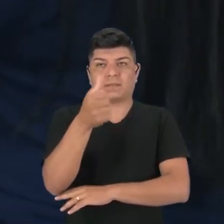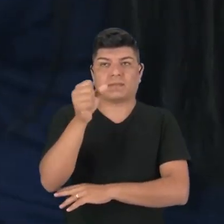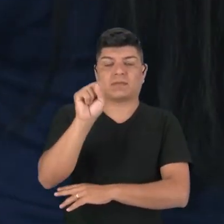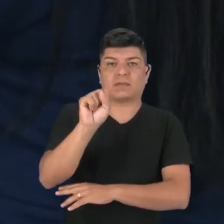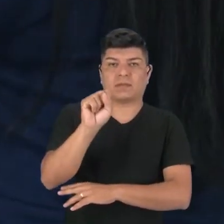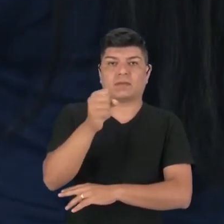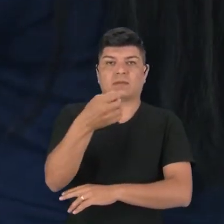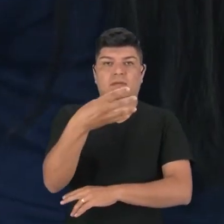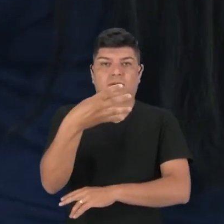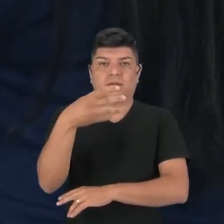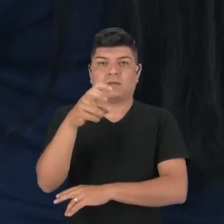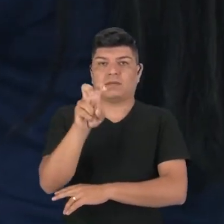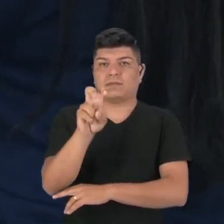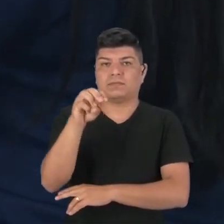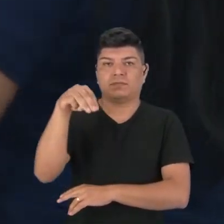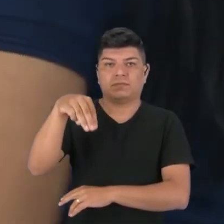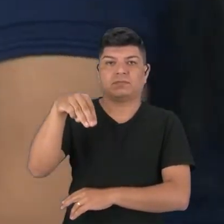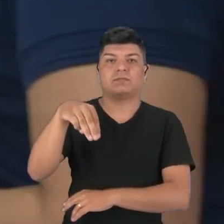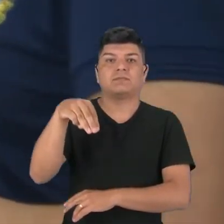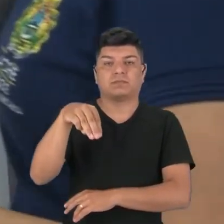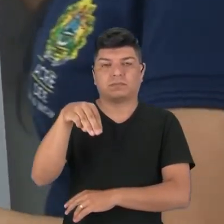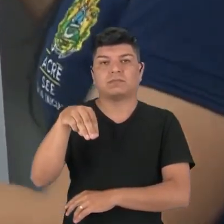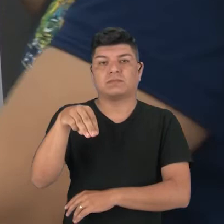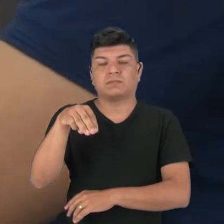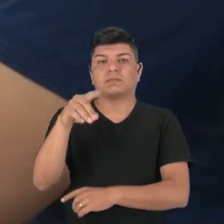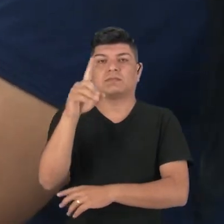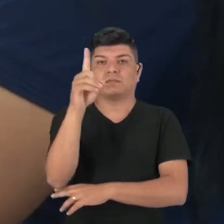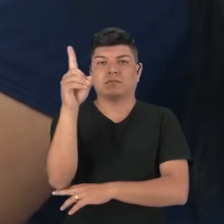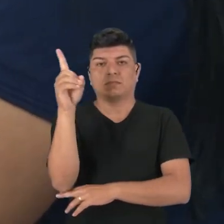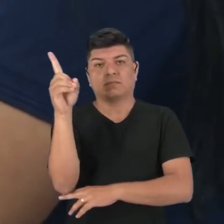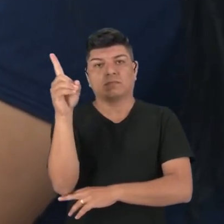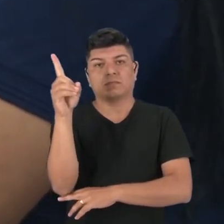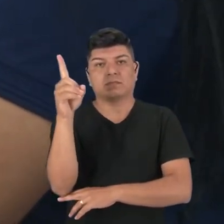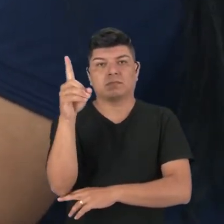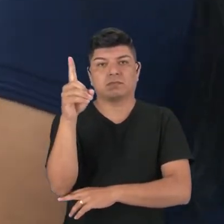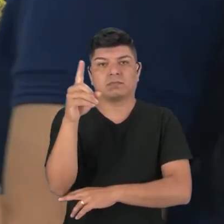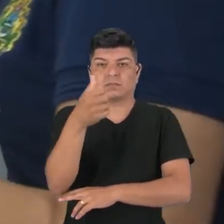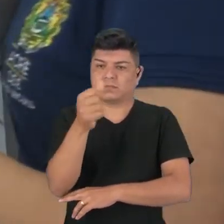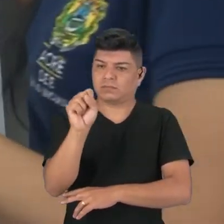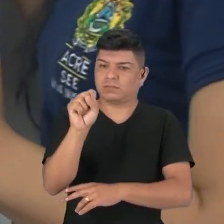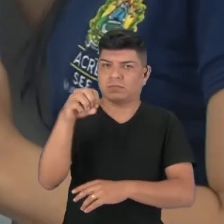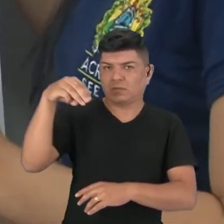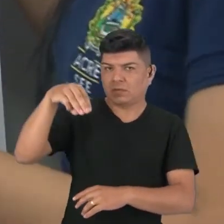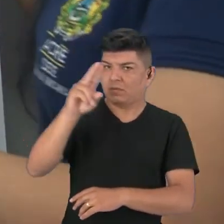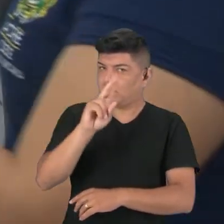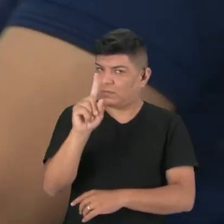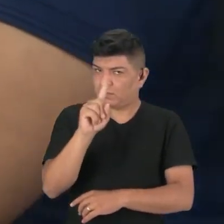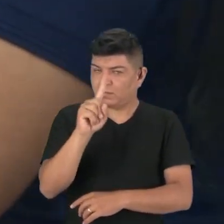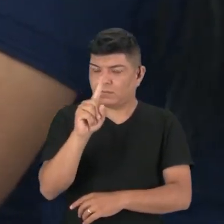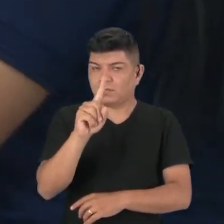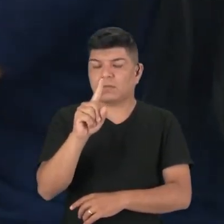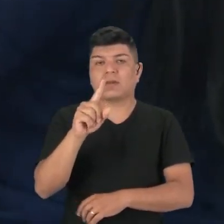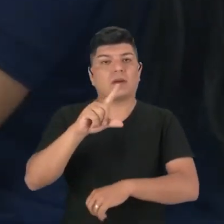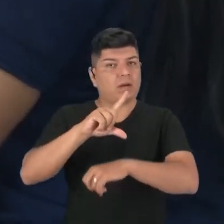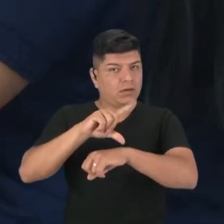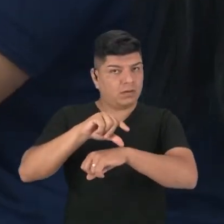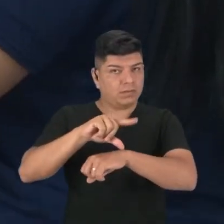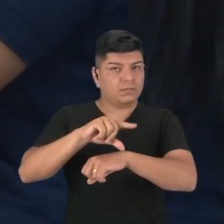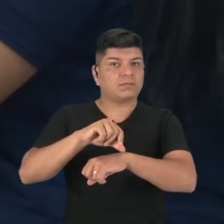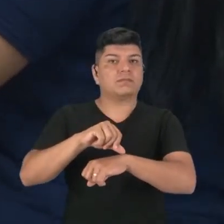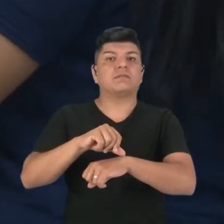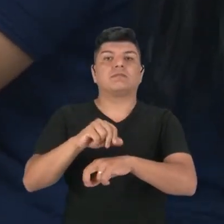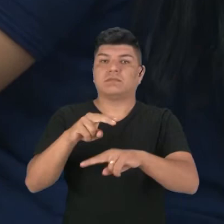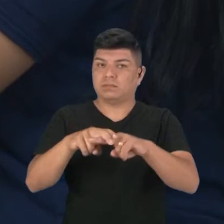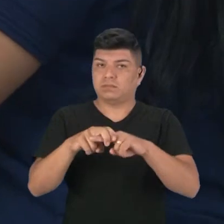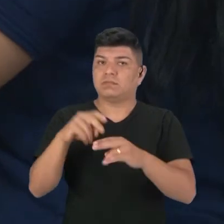e 45 minutos. Que é o horário que ele tá marcando. Lembrando que esses 18 não é os minutos, tá? É a hora. Então, 18 horas e 45